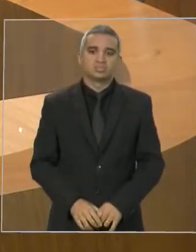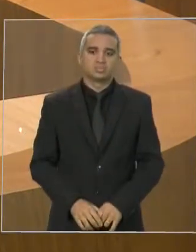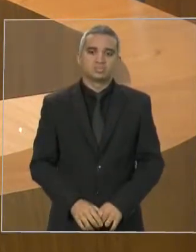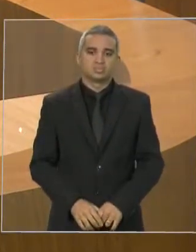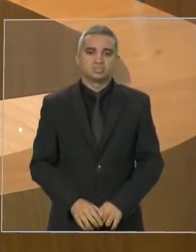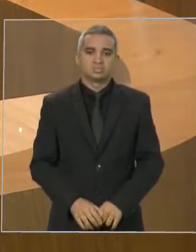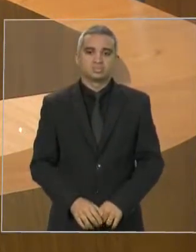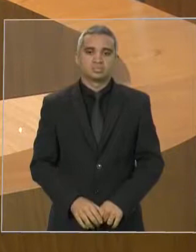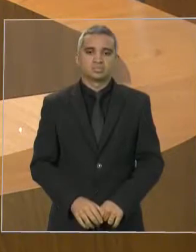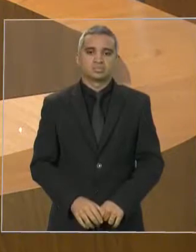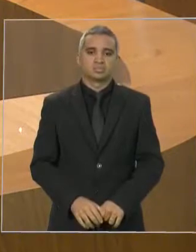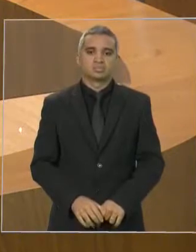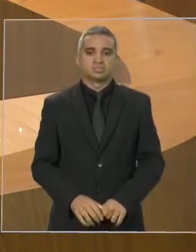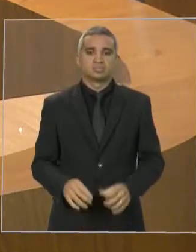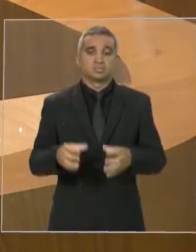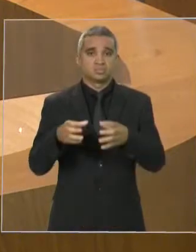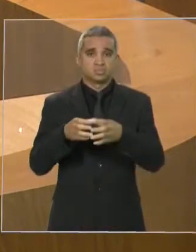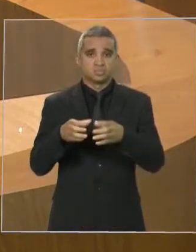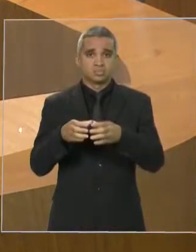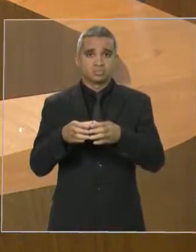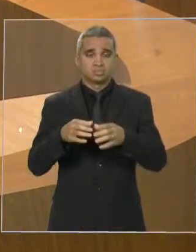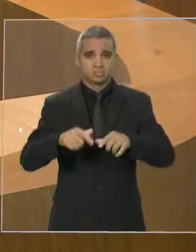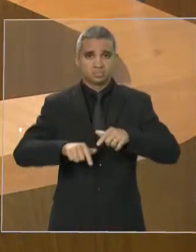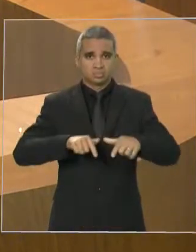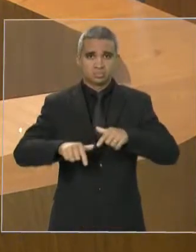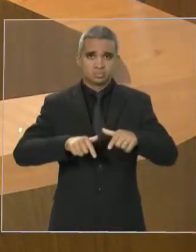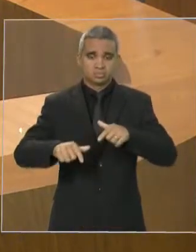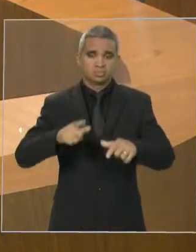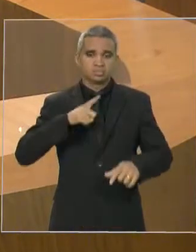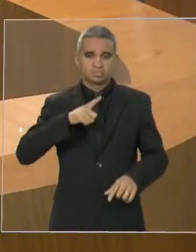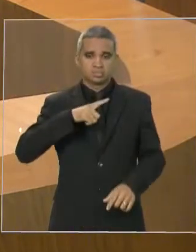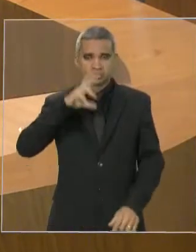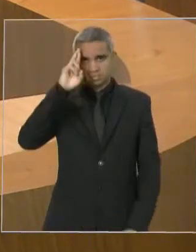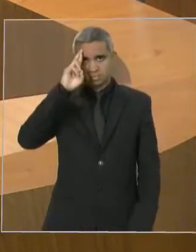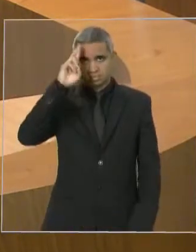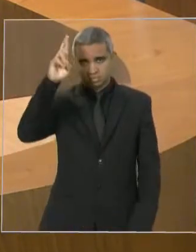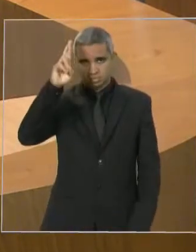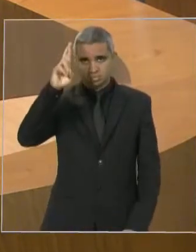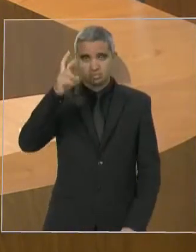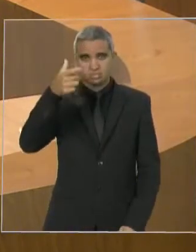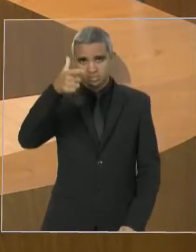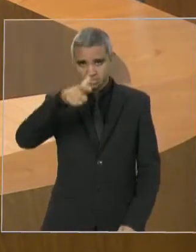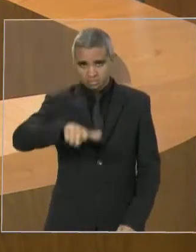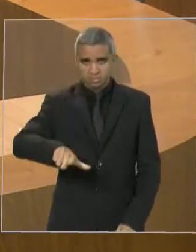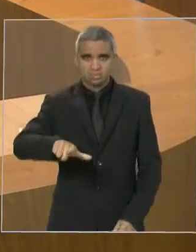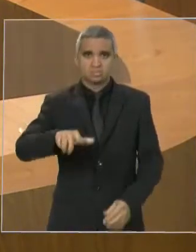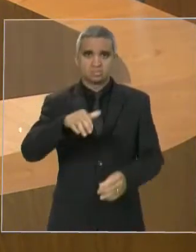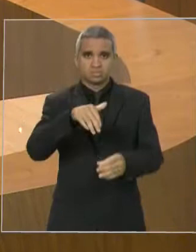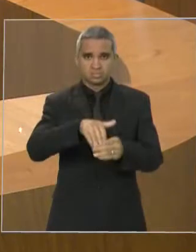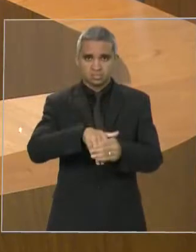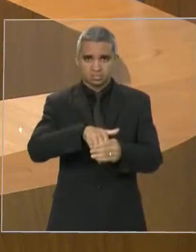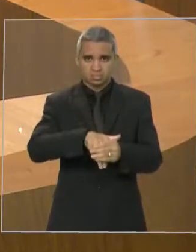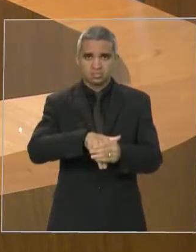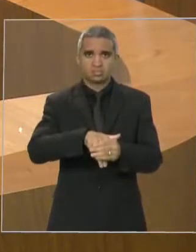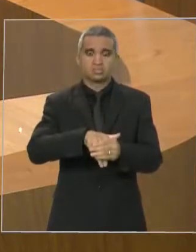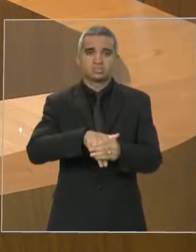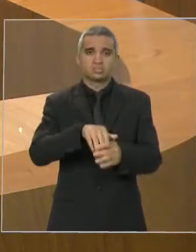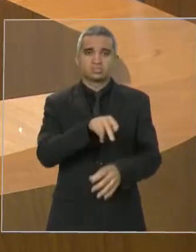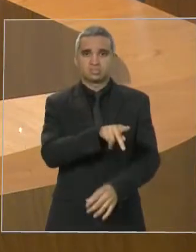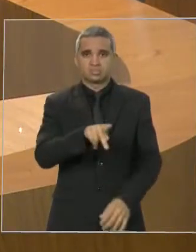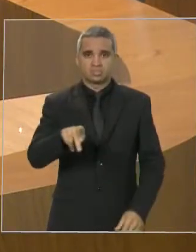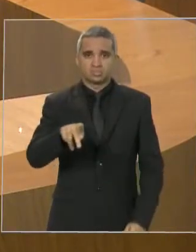comandados os trabalhadores pela diretora eleita, mais uma vez, este ano, a presidente do